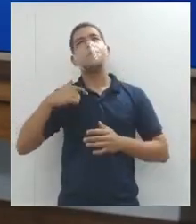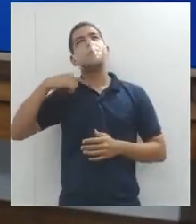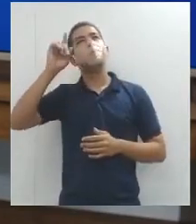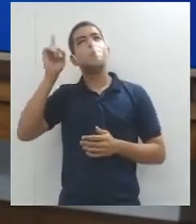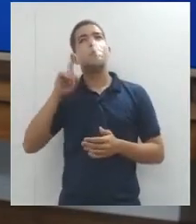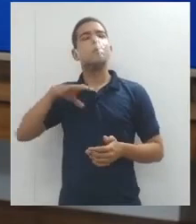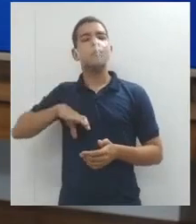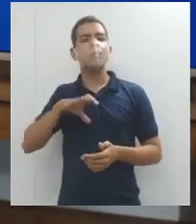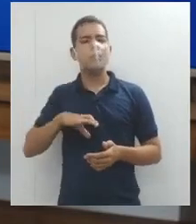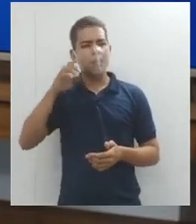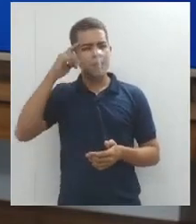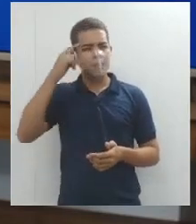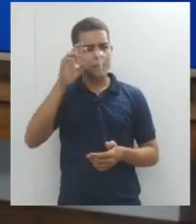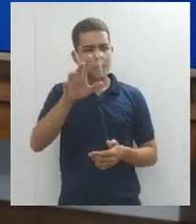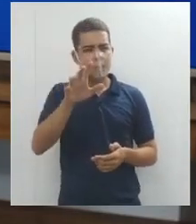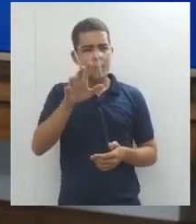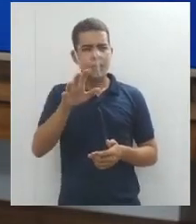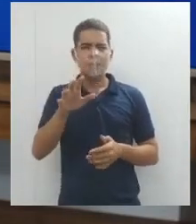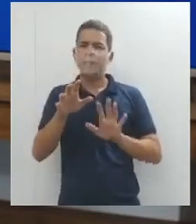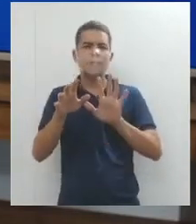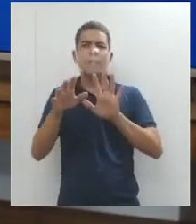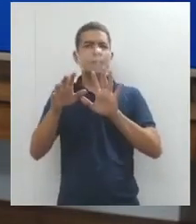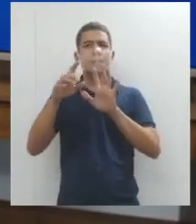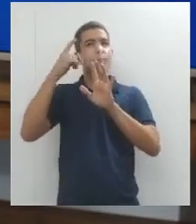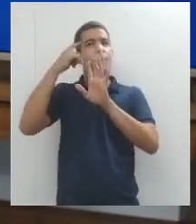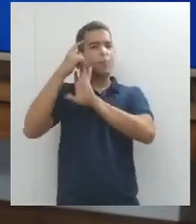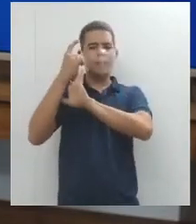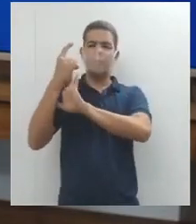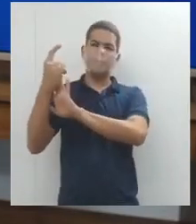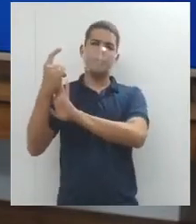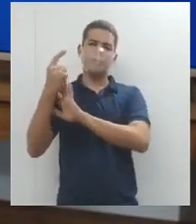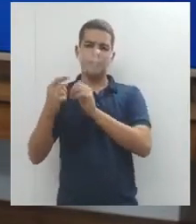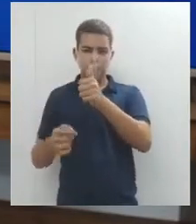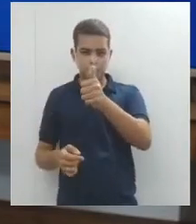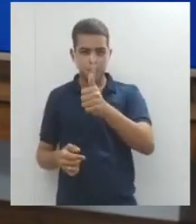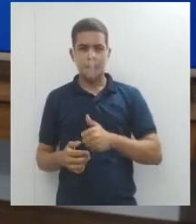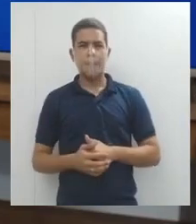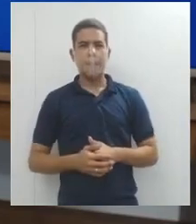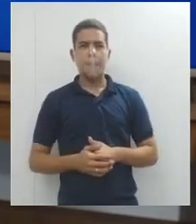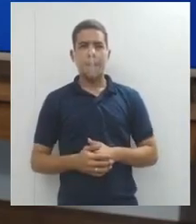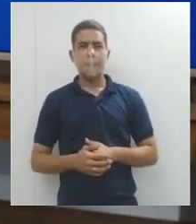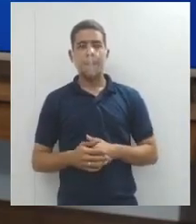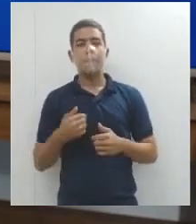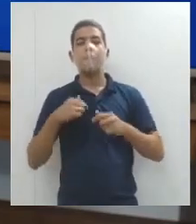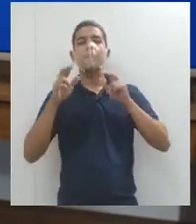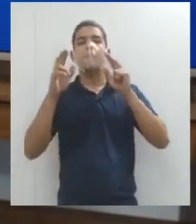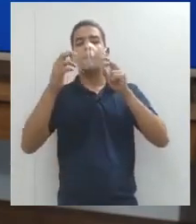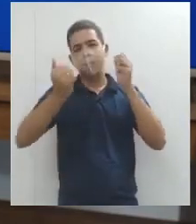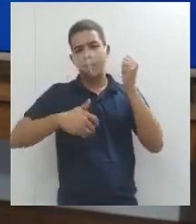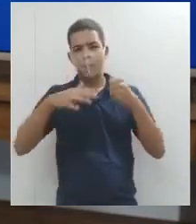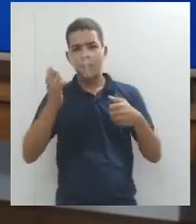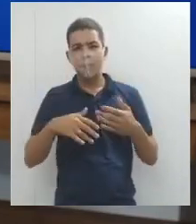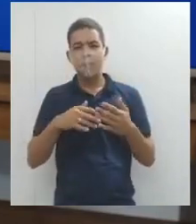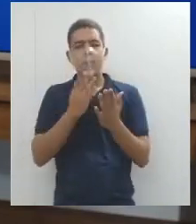sabe português, eu quero que você quebre isso a partir de agora, tá bom? Como eu falei,